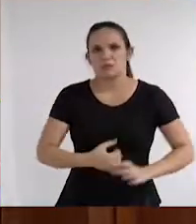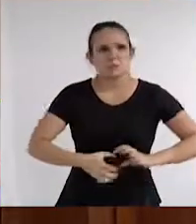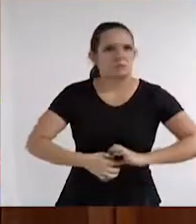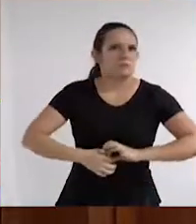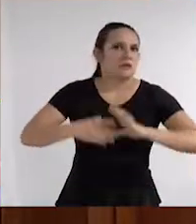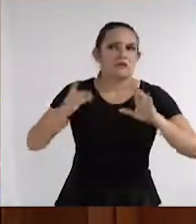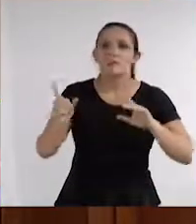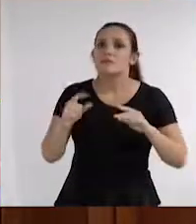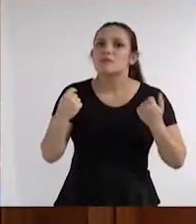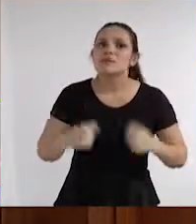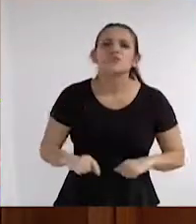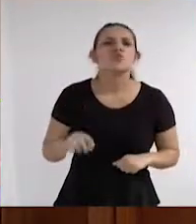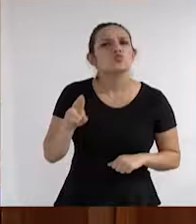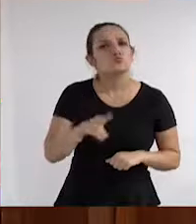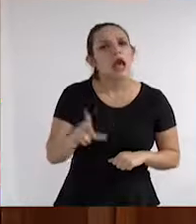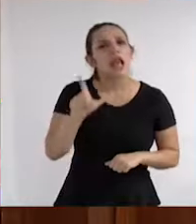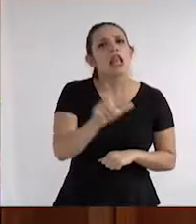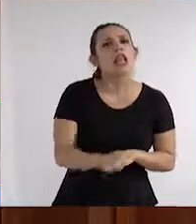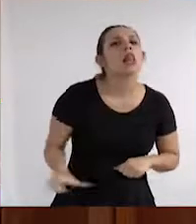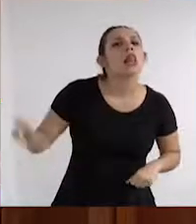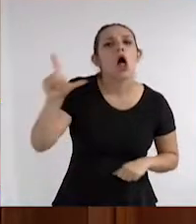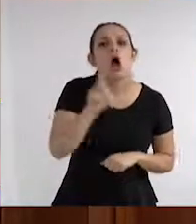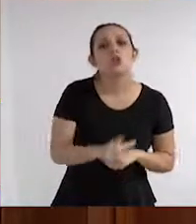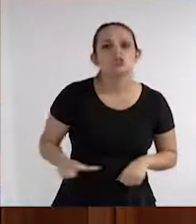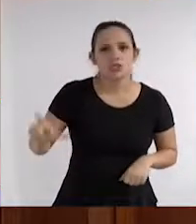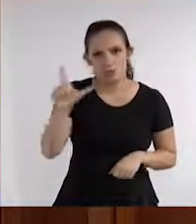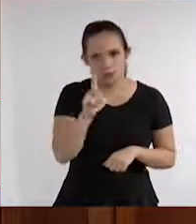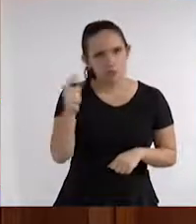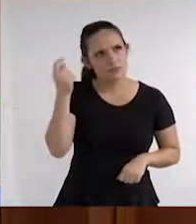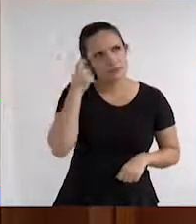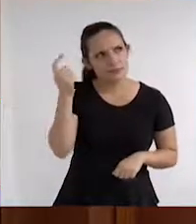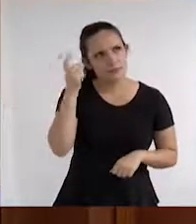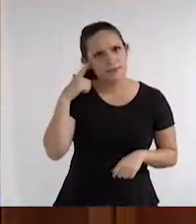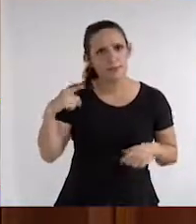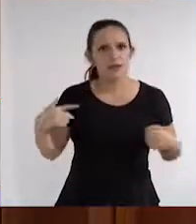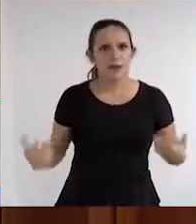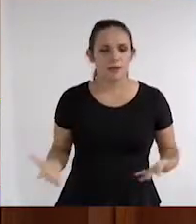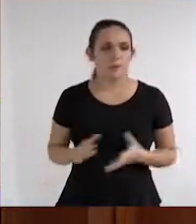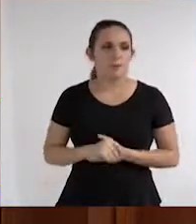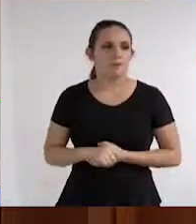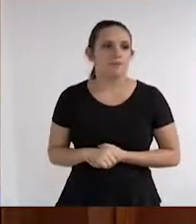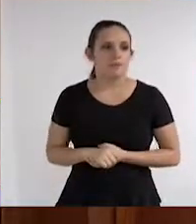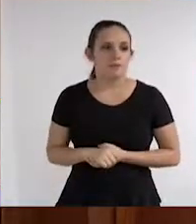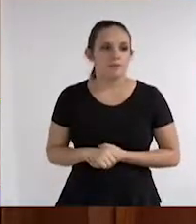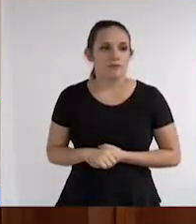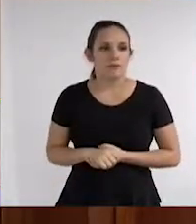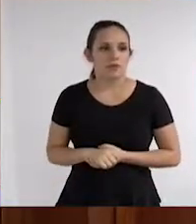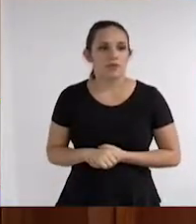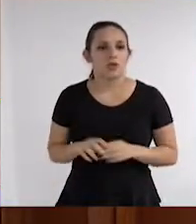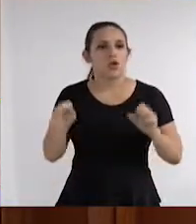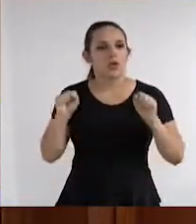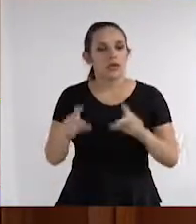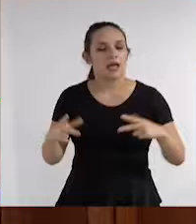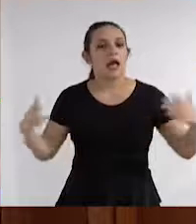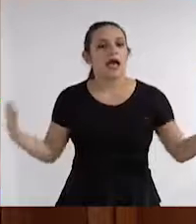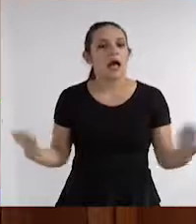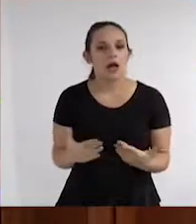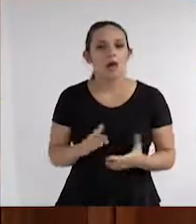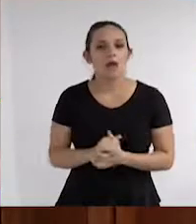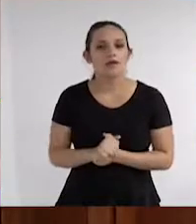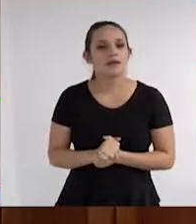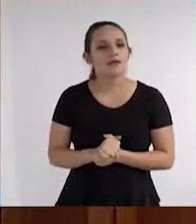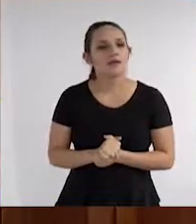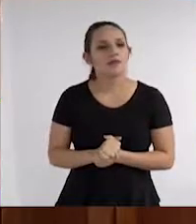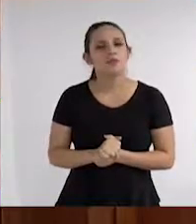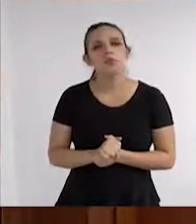seja racional, com lógica. E por isso que fica a pergunta que não quer se calar. Qual que é a prova que levou